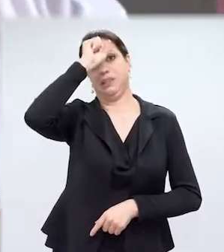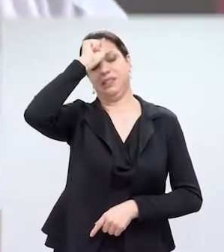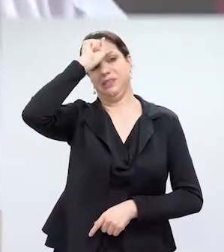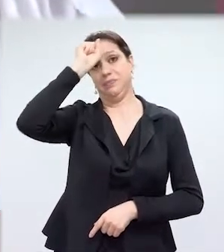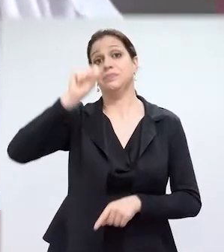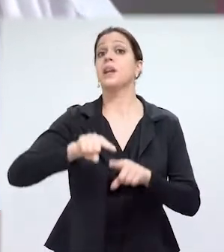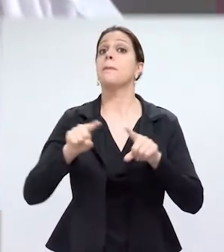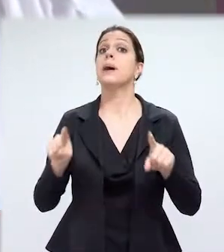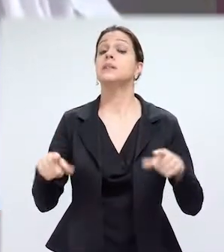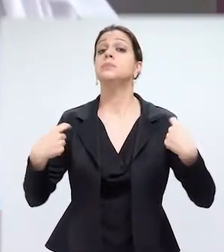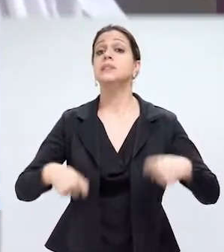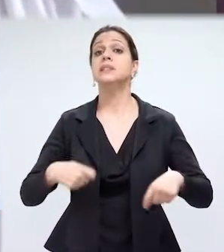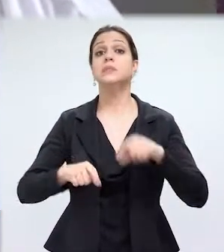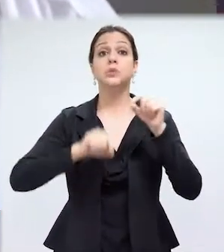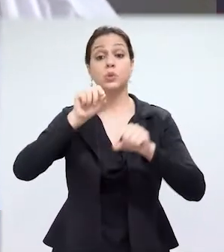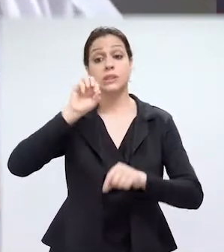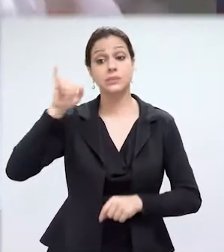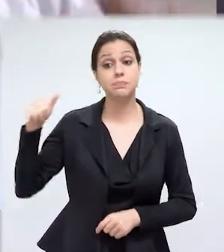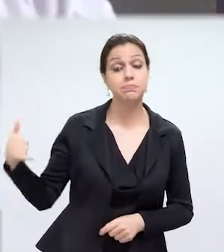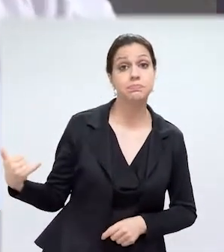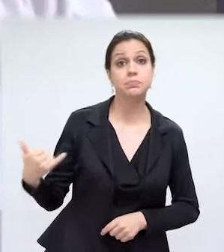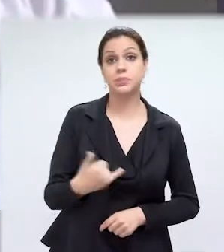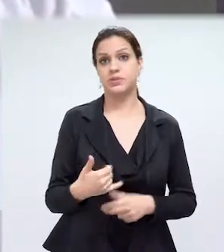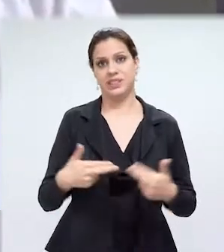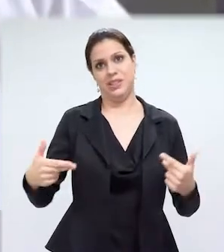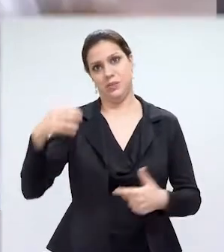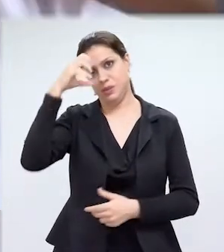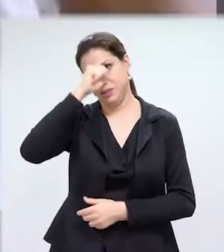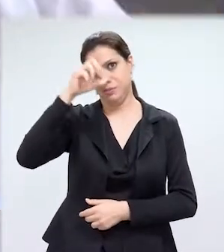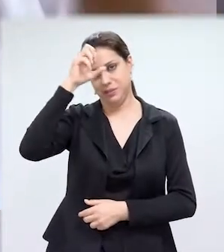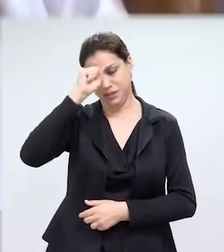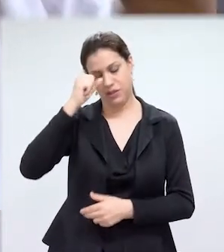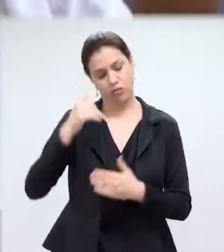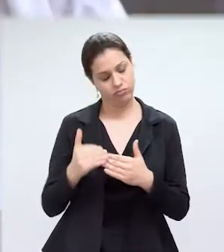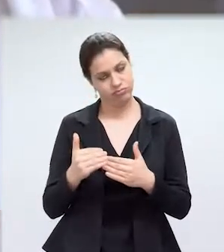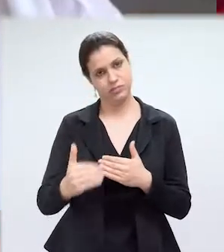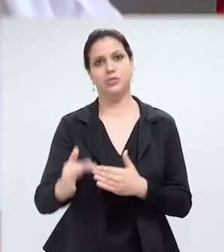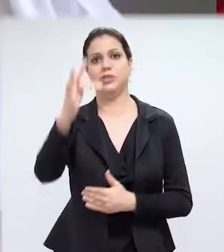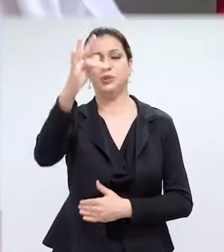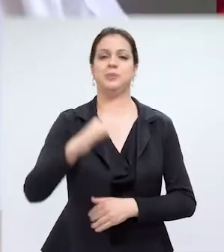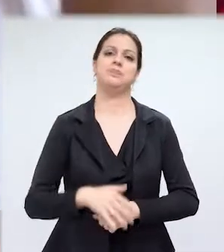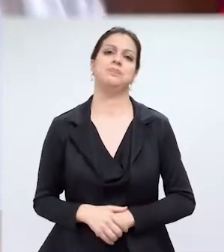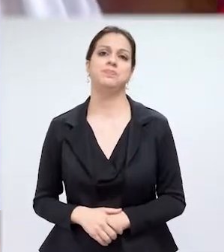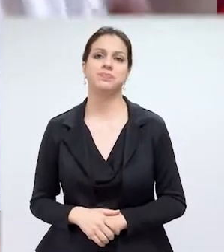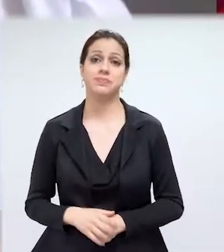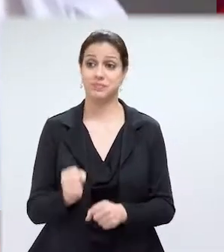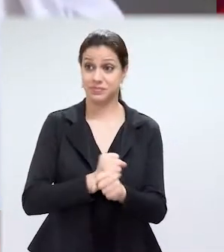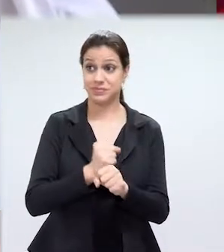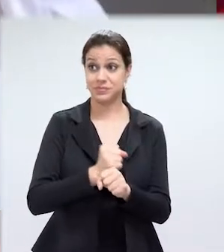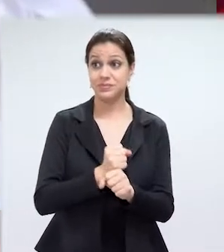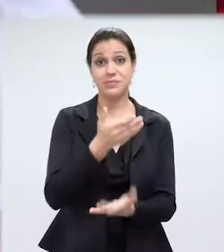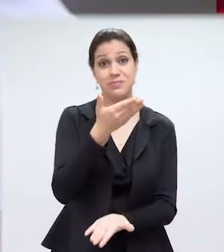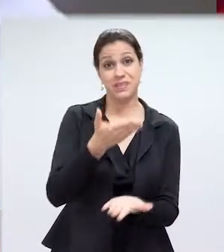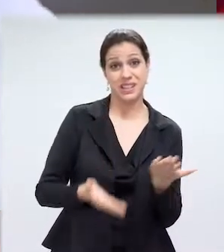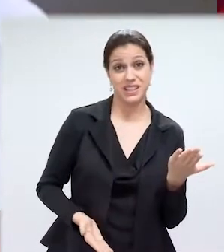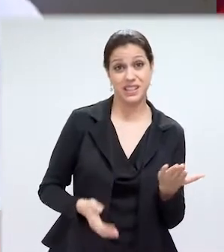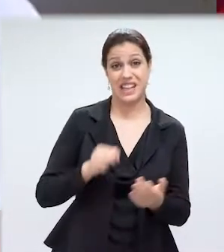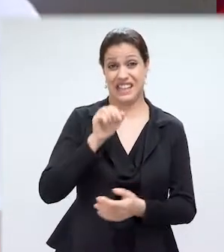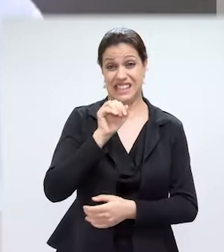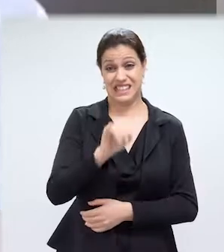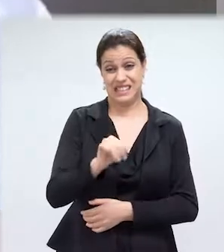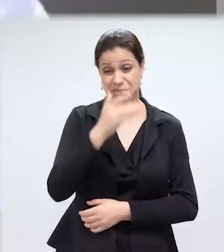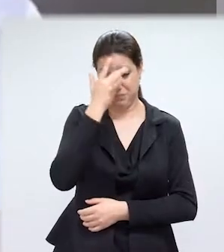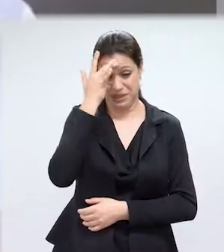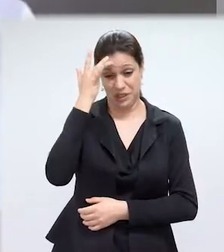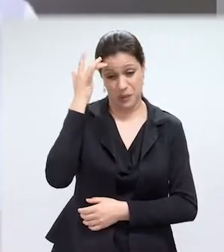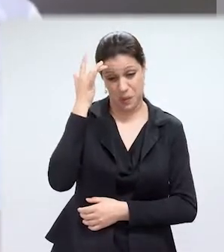houve aprendizagem, houve. Agora, nós temos que aproveitar essas aprendizagens daqui para frente. Um